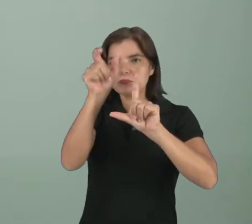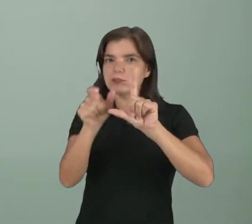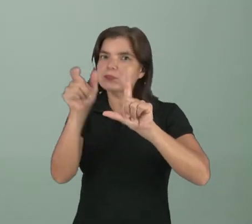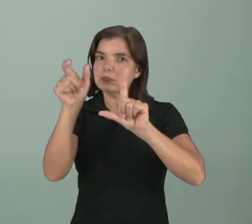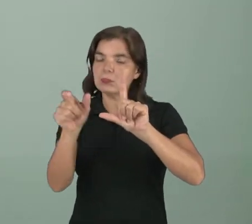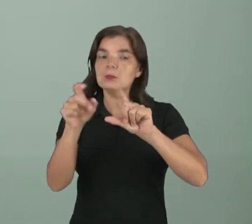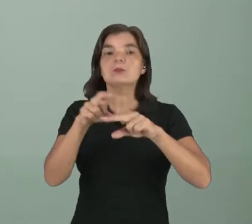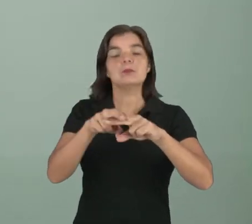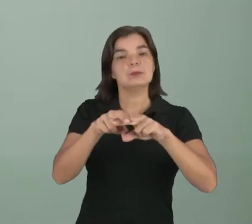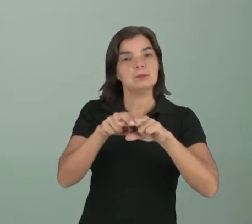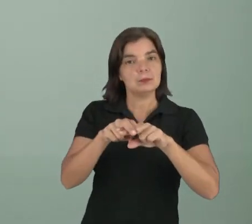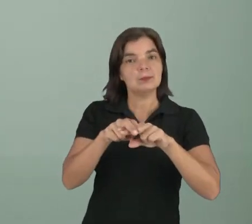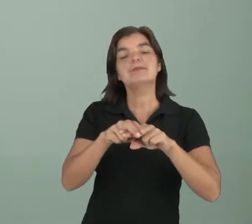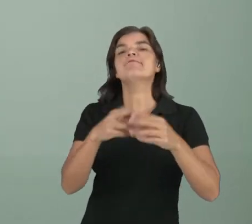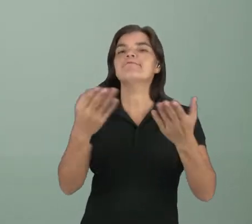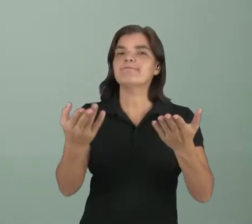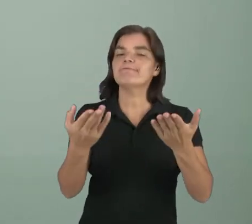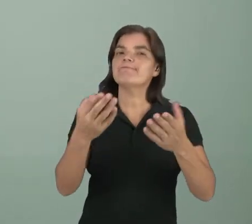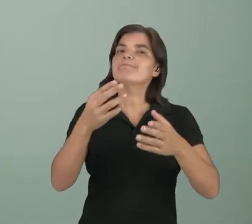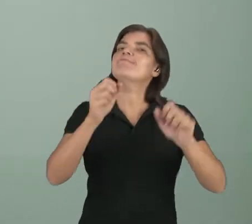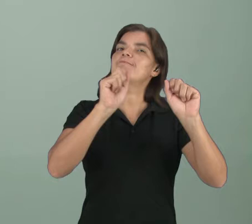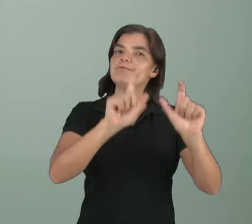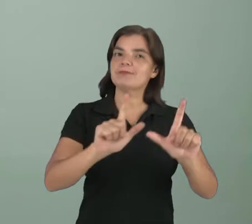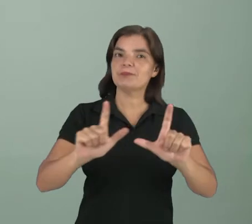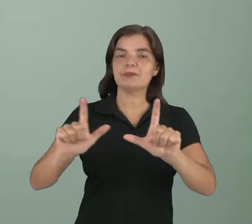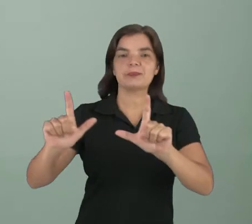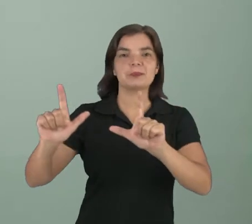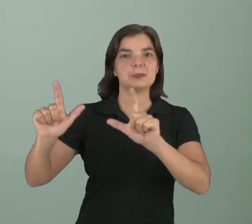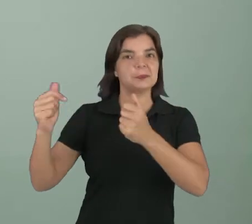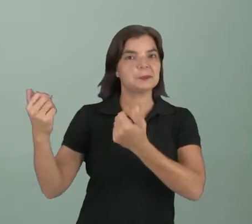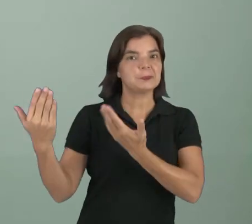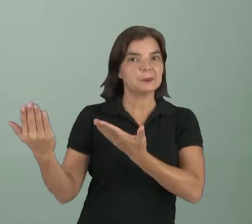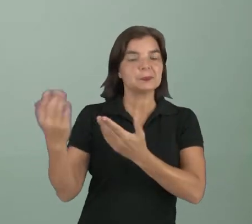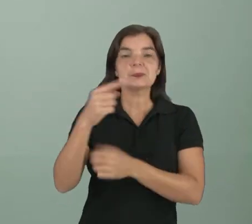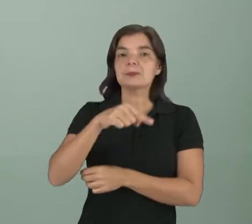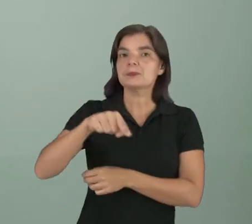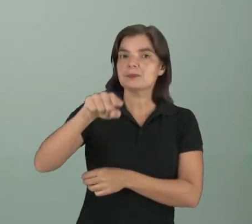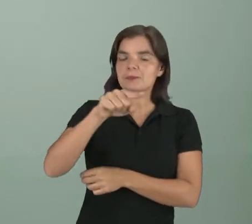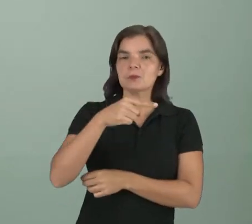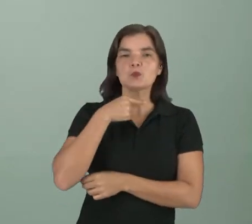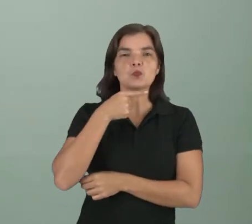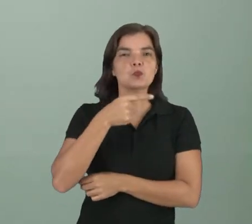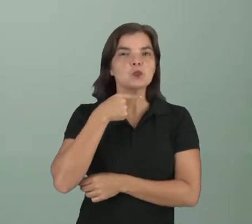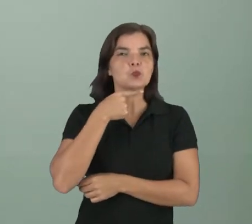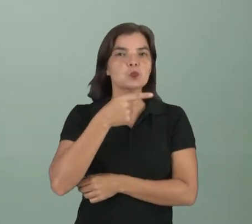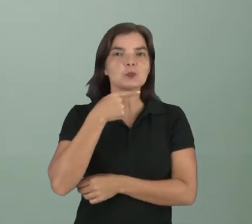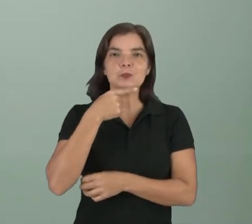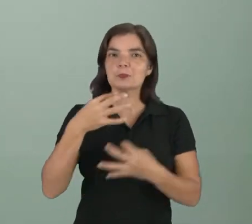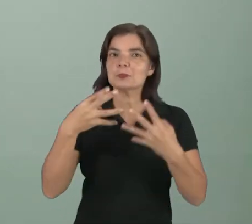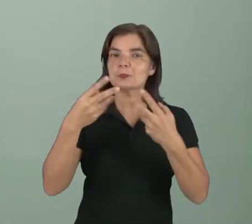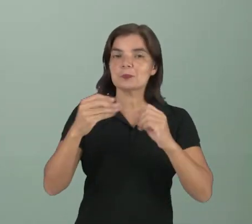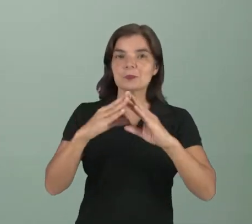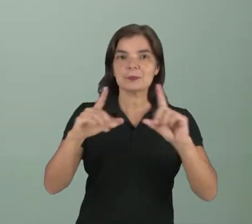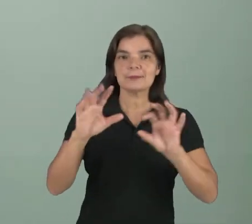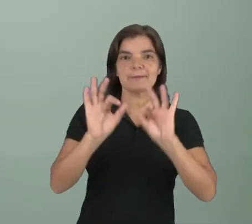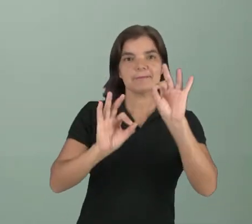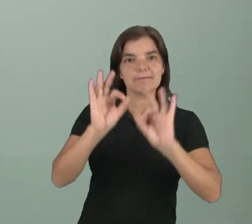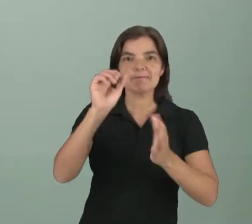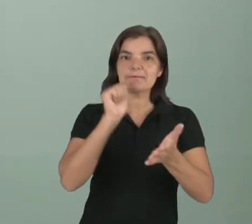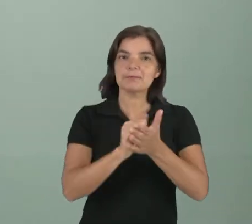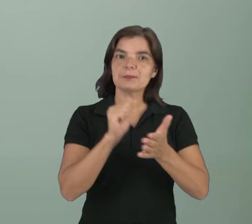isso, acompanhe conosco o material e aí você tirará todas as suas dúvidas fazendo as